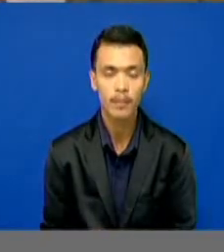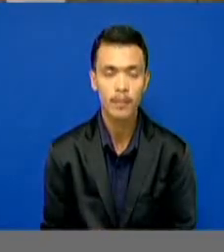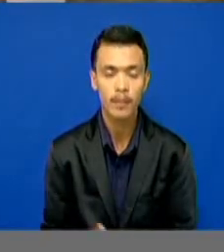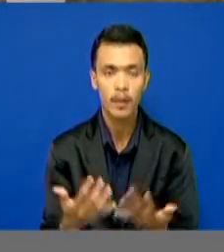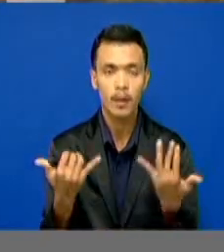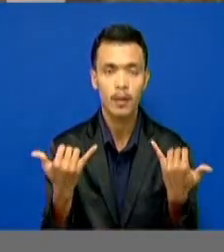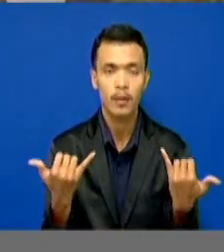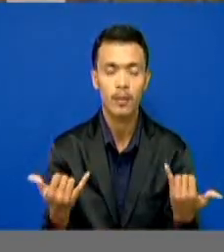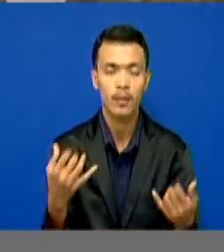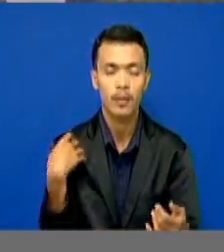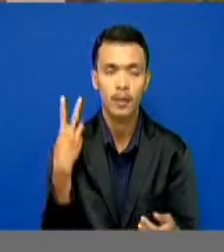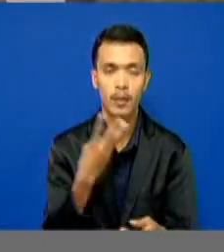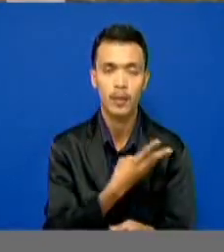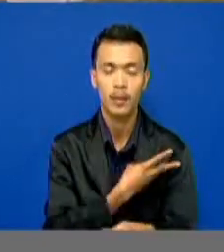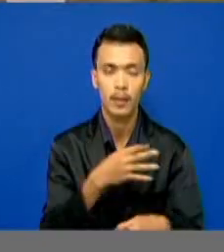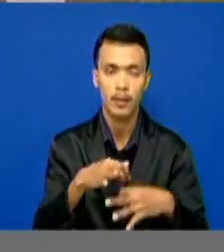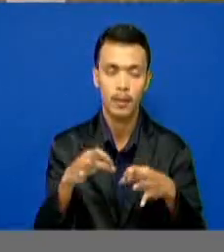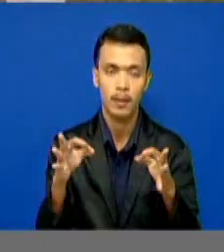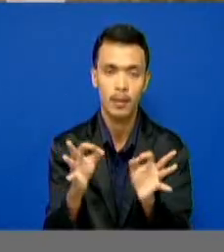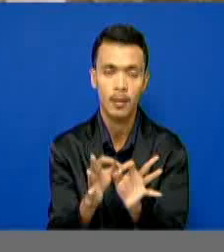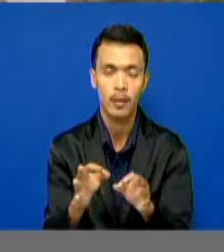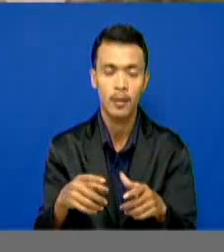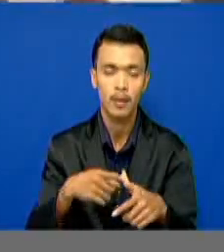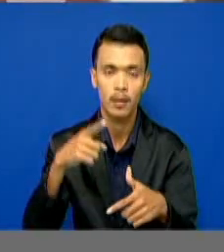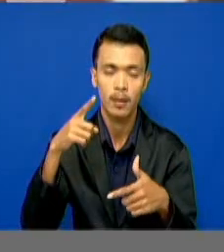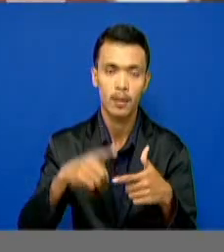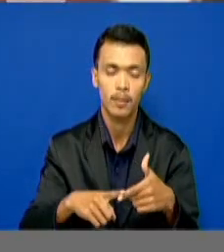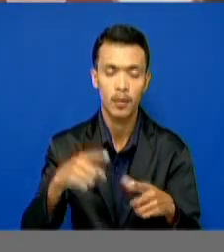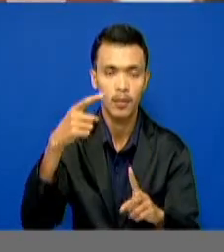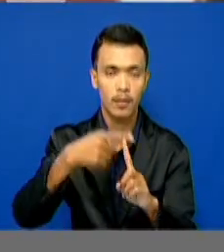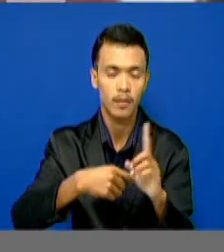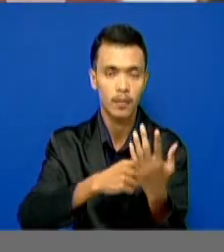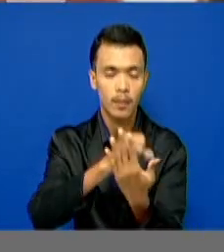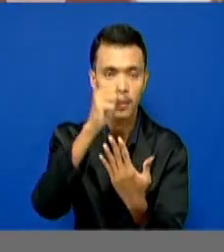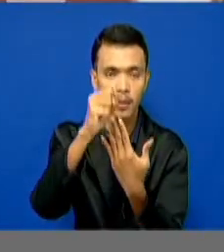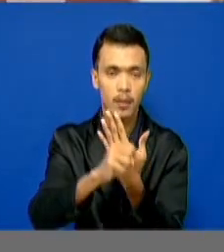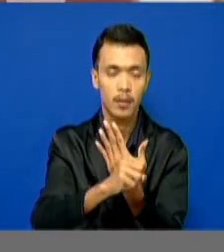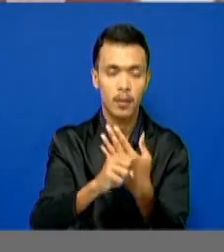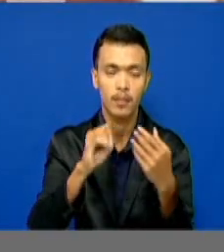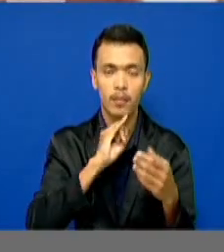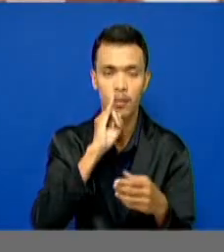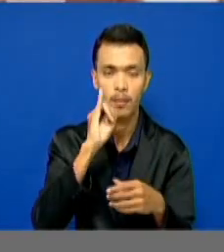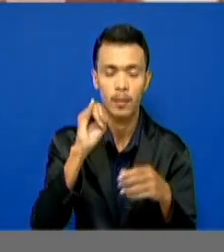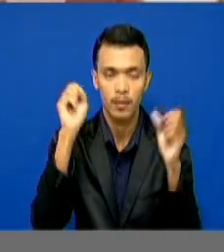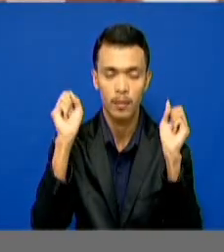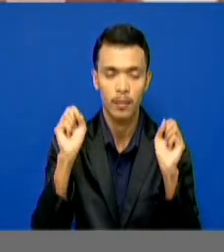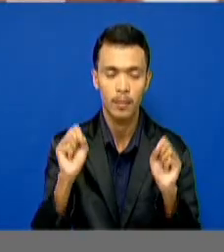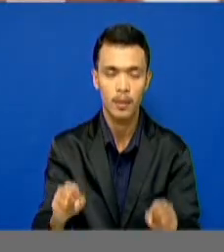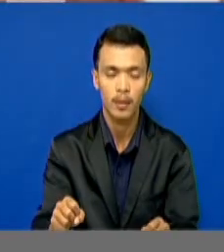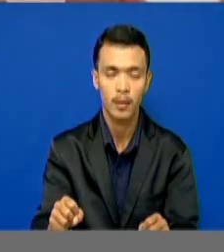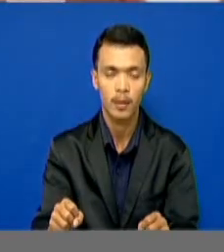ita ateru helalai, pois ia setembro nia laran makbe tender runi, então ne